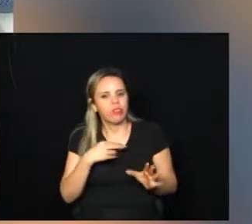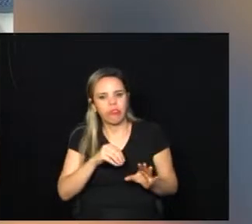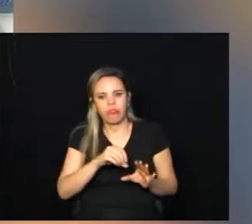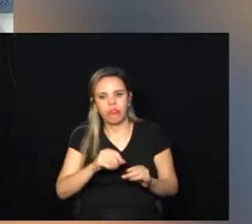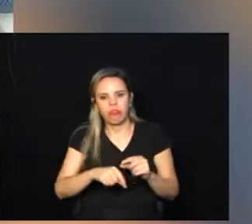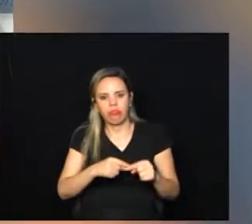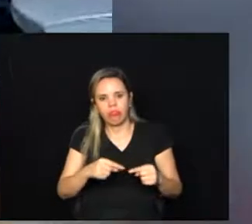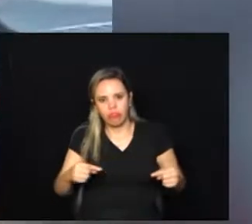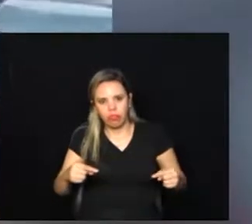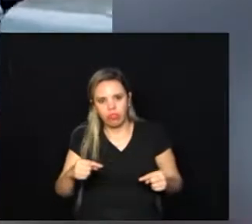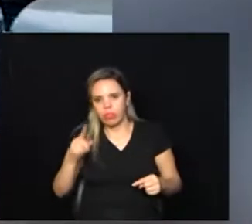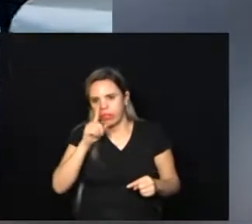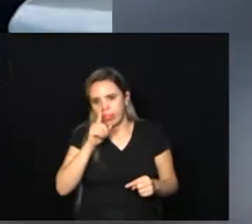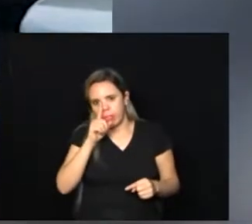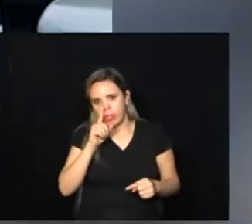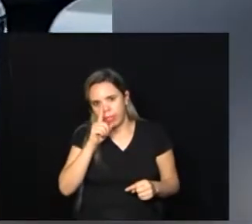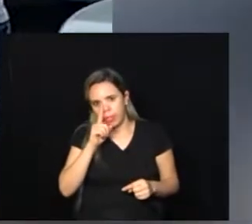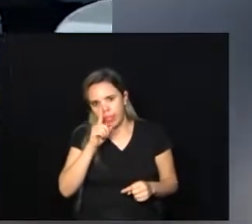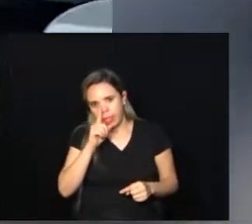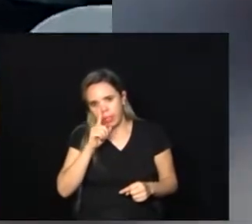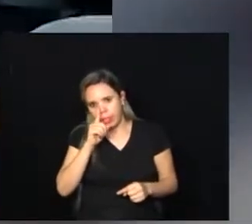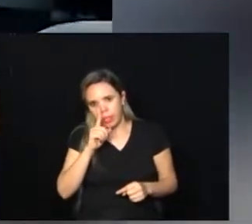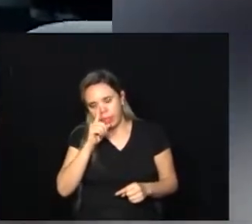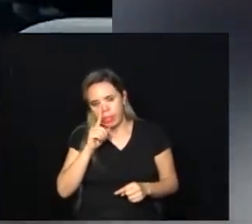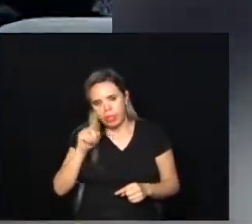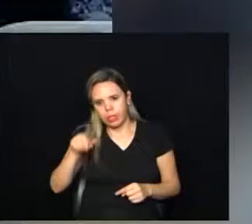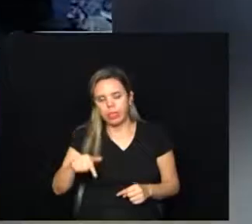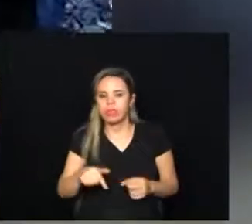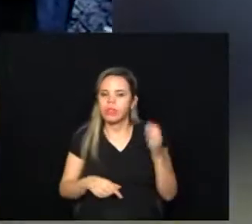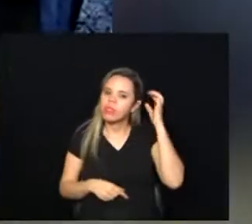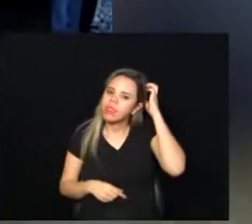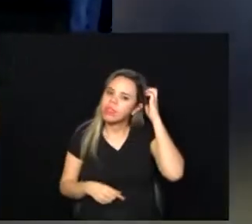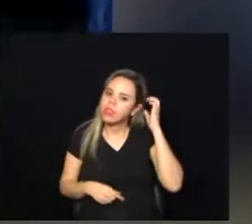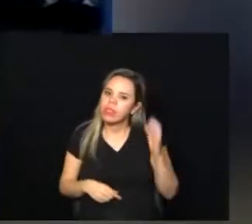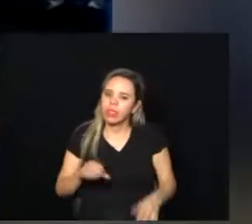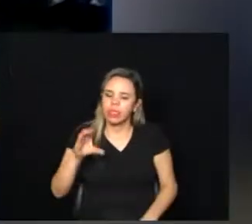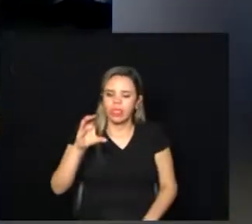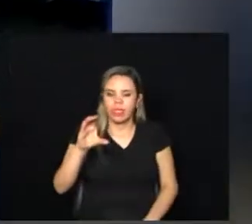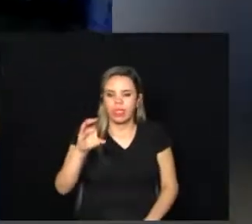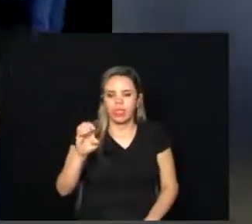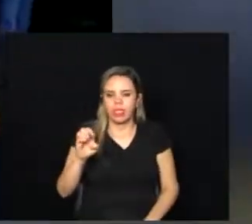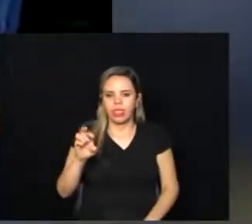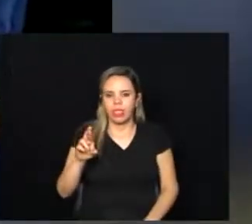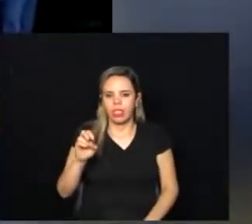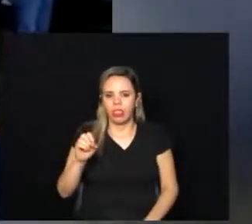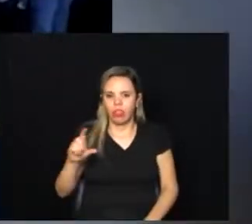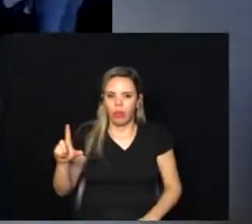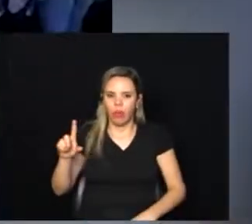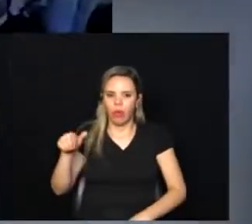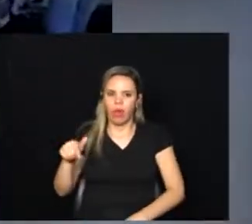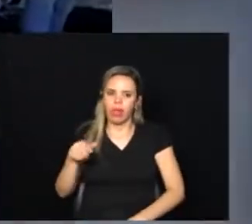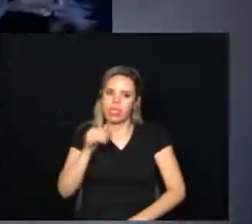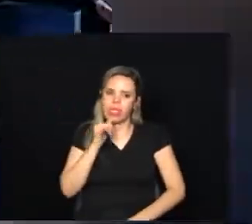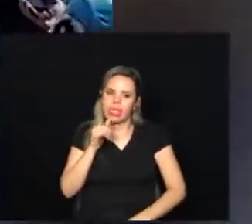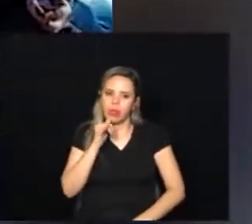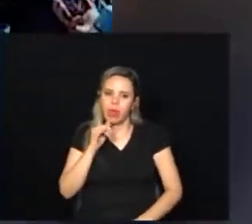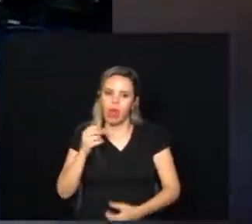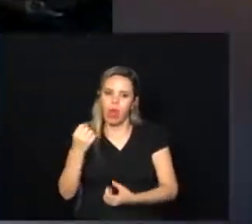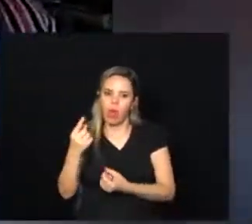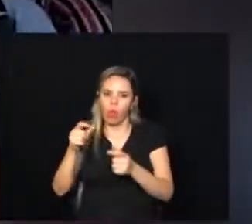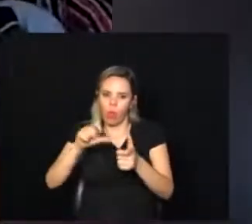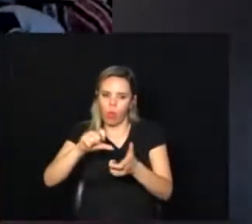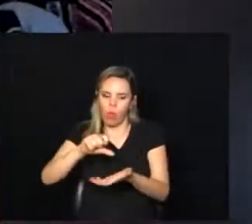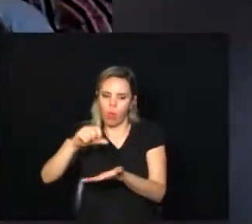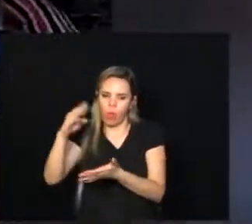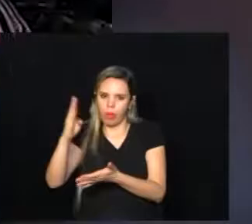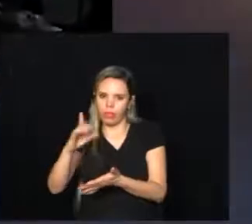essa parte é a parte perigosa, né? Isso, o cerol é o seguinte, a gente chama de linha esportiva. Existem pipódromos aqui no